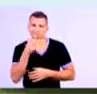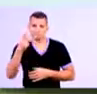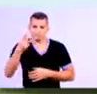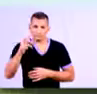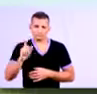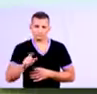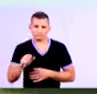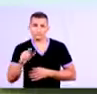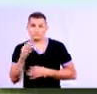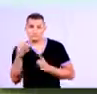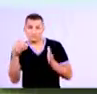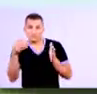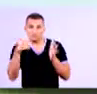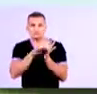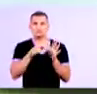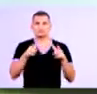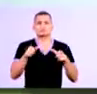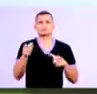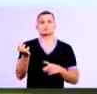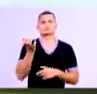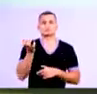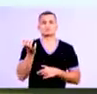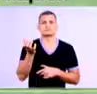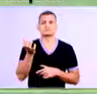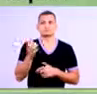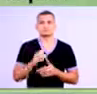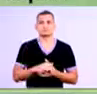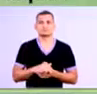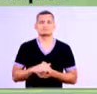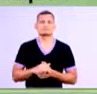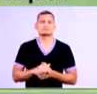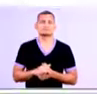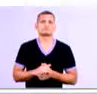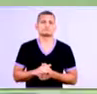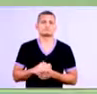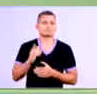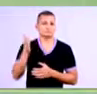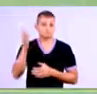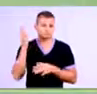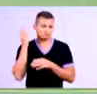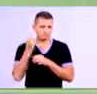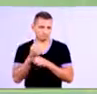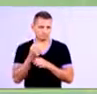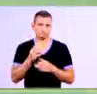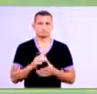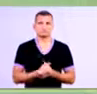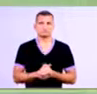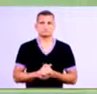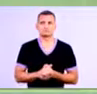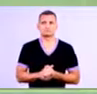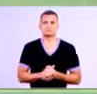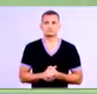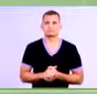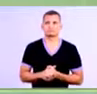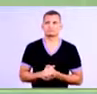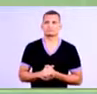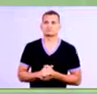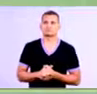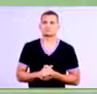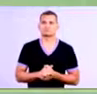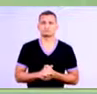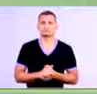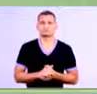quer, tá? A gente está fazendo essa revisão aqui, tá? Então a gente vai passar um pouquinho mais, sem